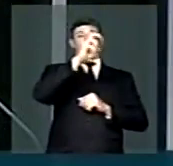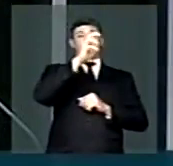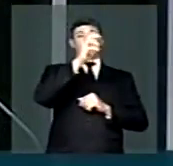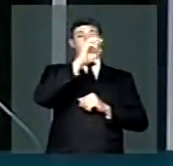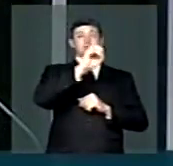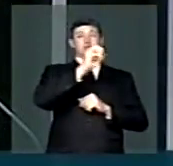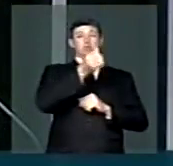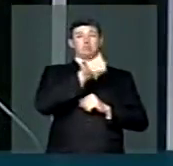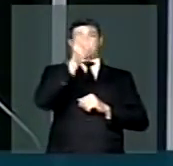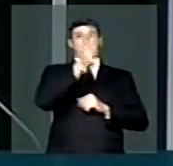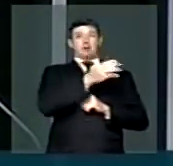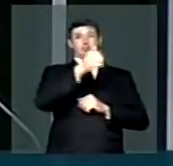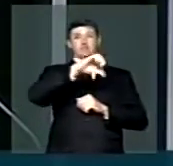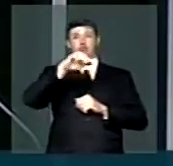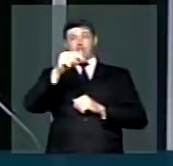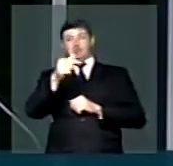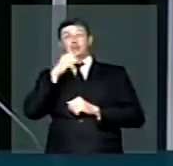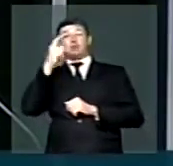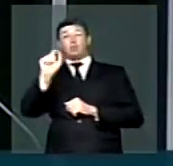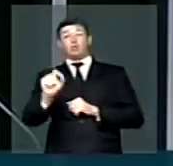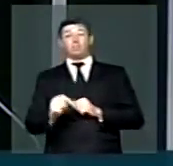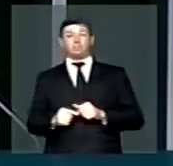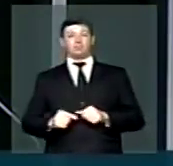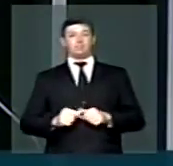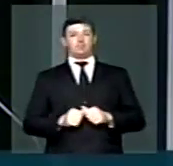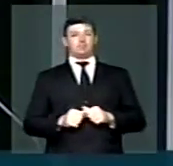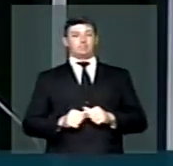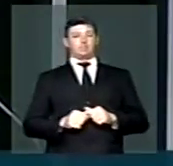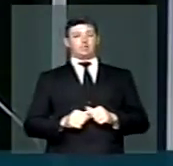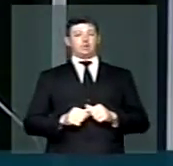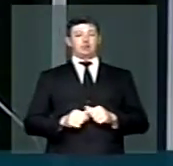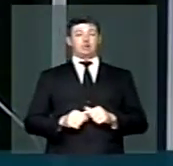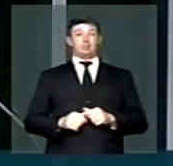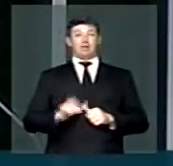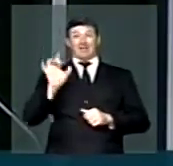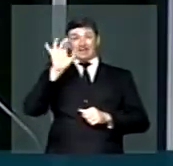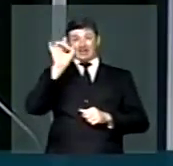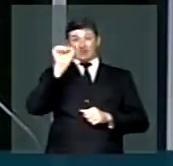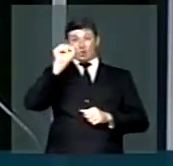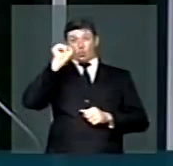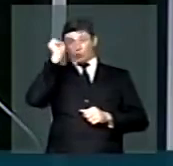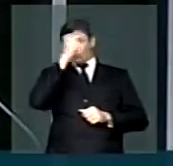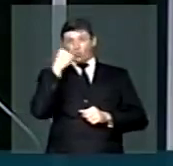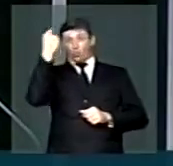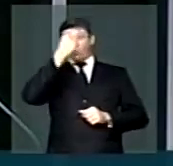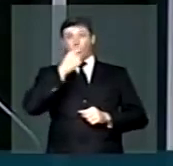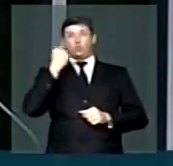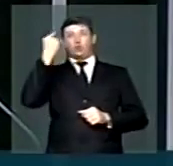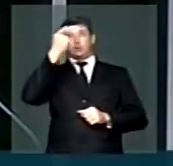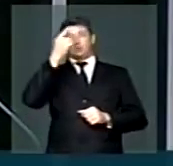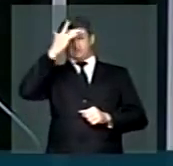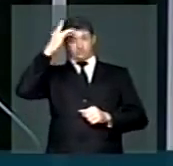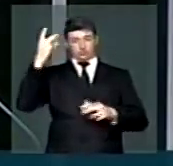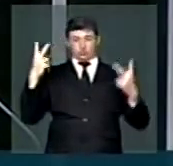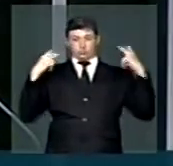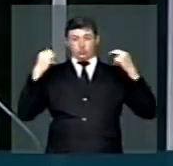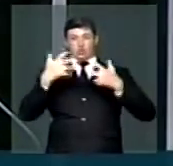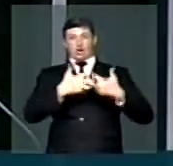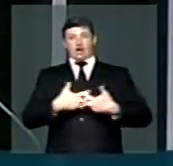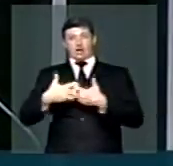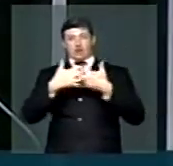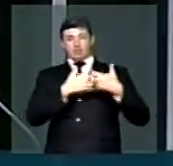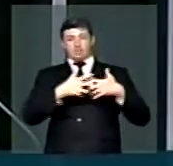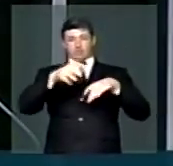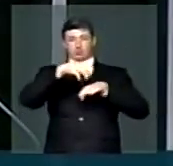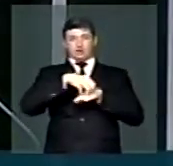95/03/97, diz o seguinte: cada 8 horas, o caminhoneiro, o